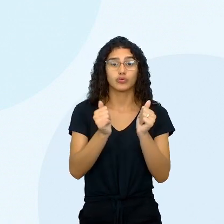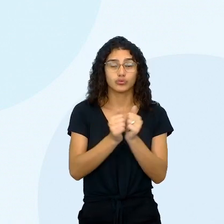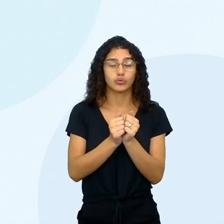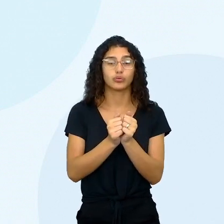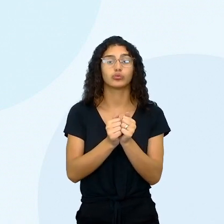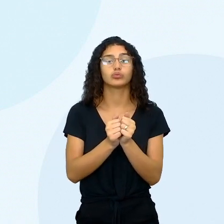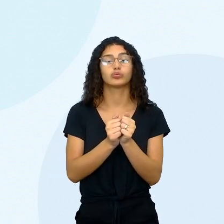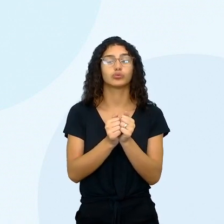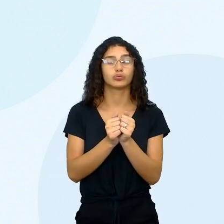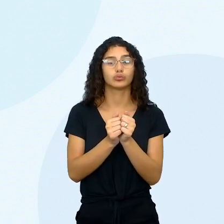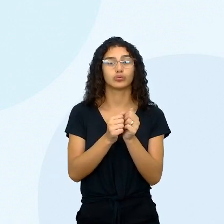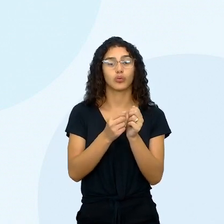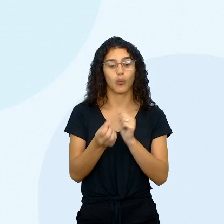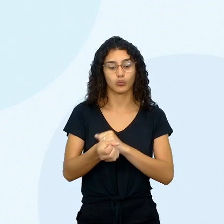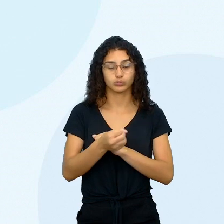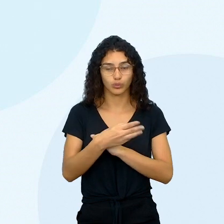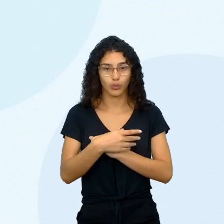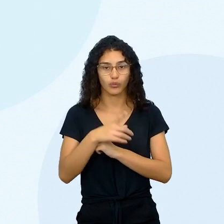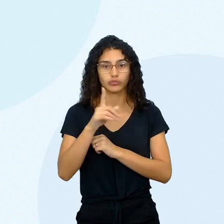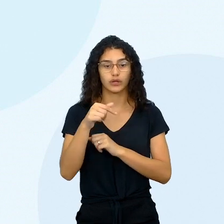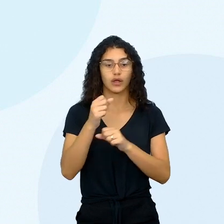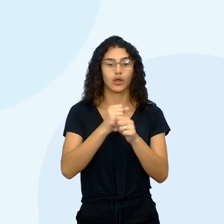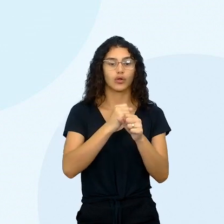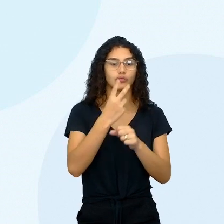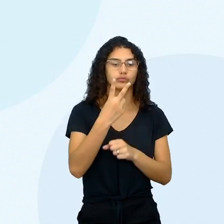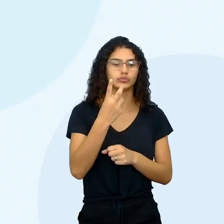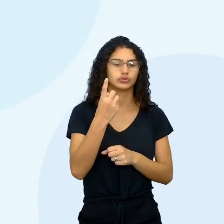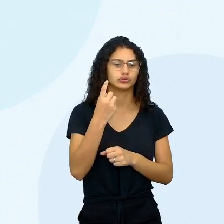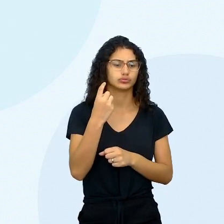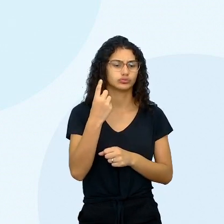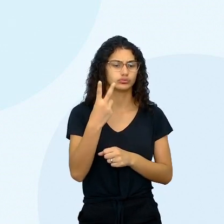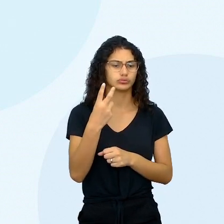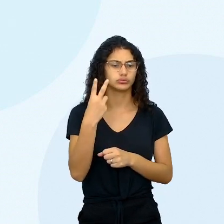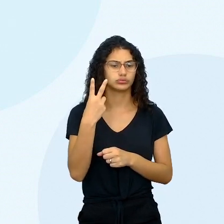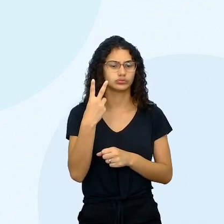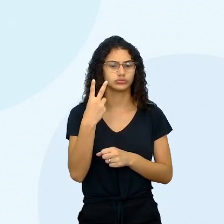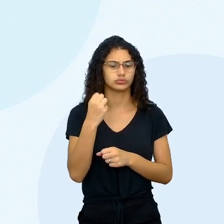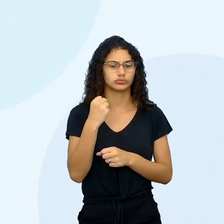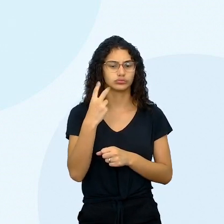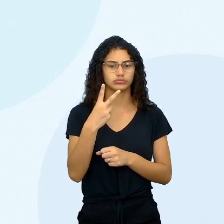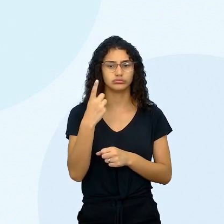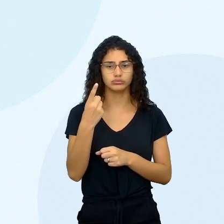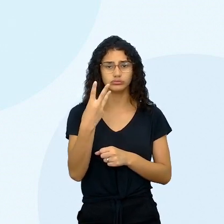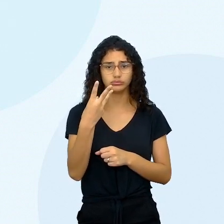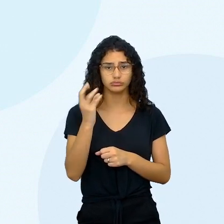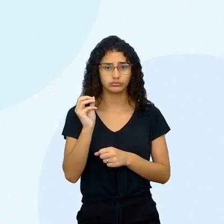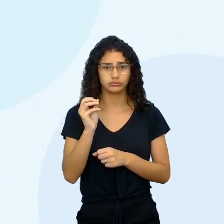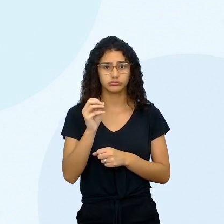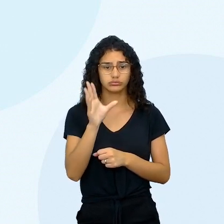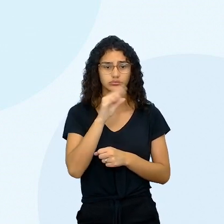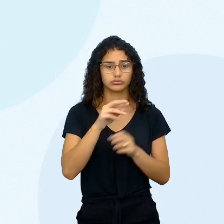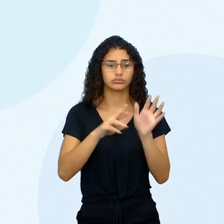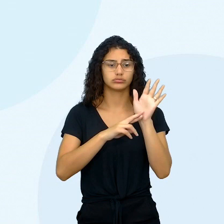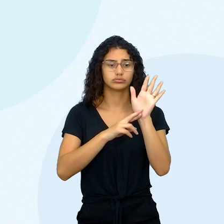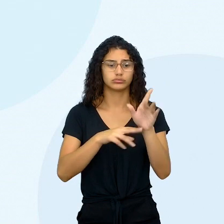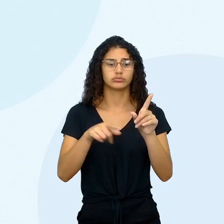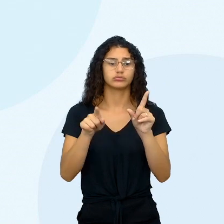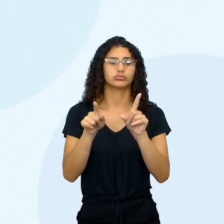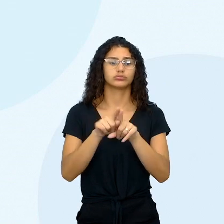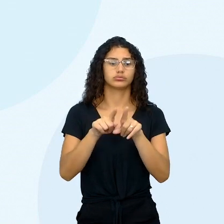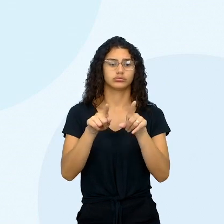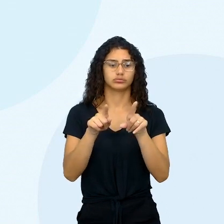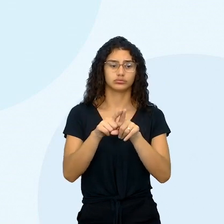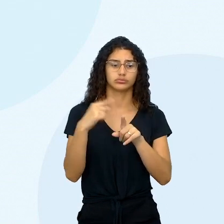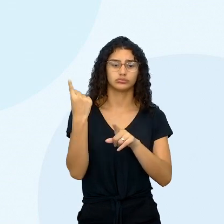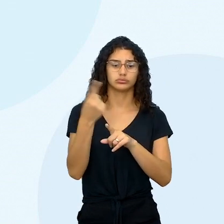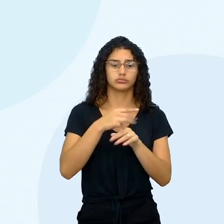da restauração, que é de 2021 a 2030, a UNEP da ONU declarou como década da restauração. E aí a